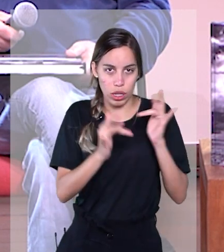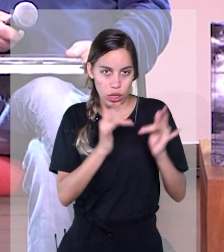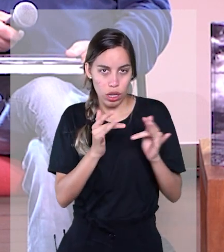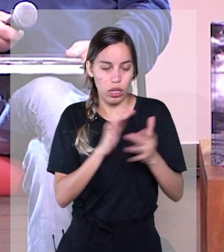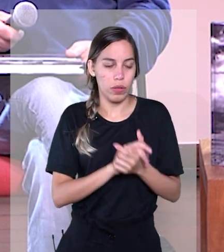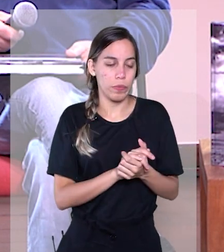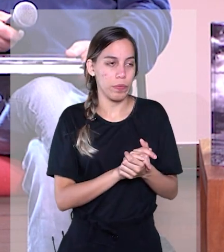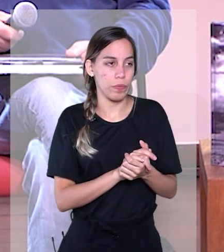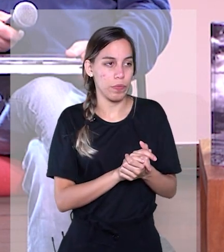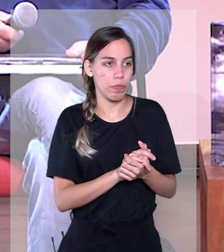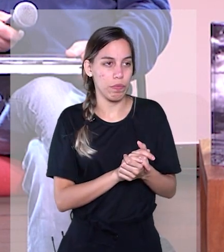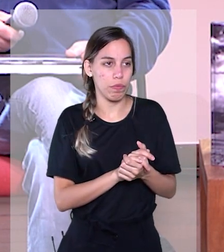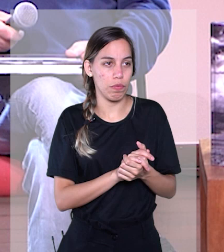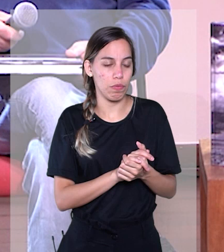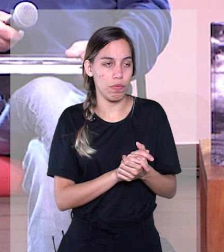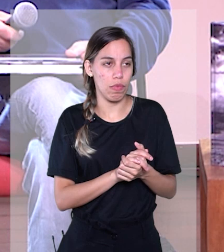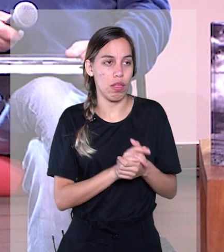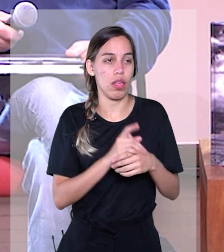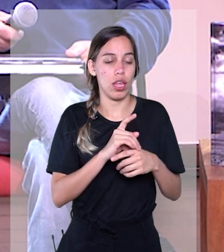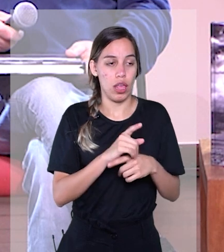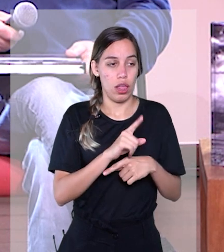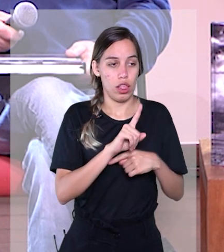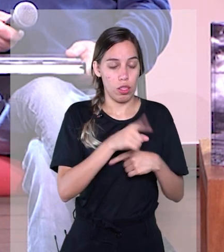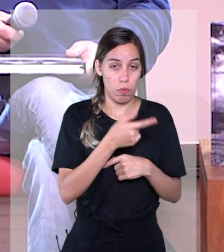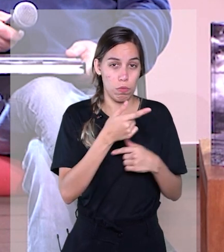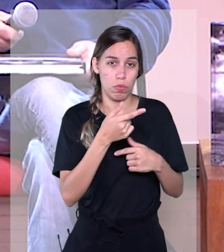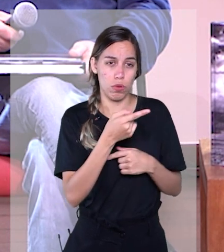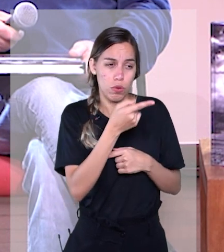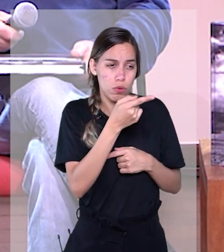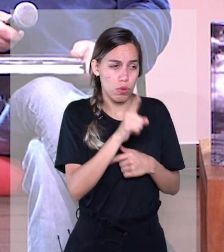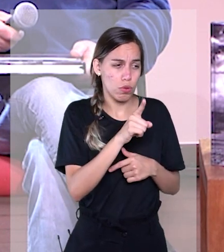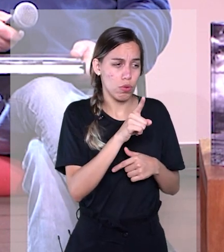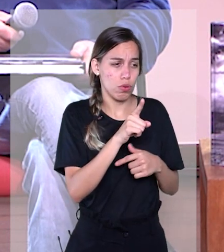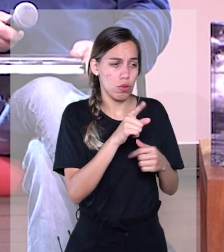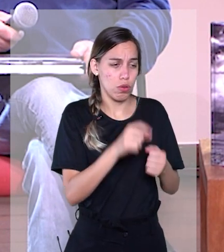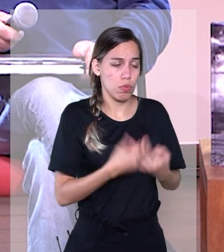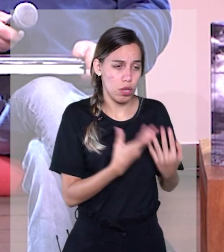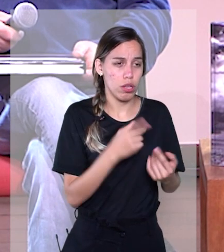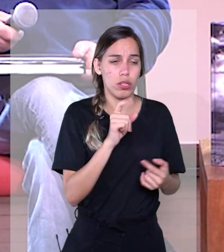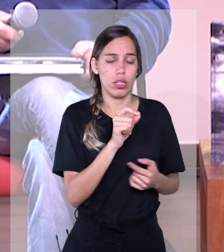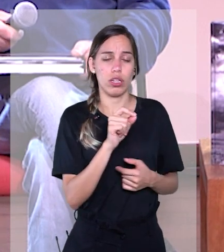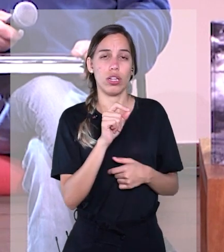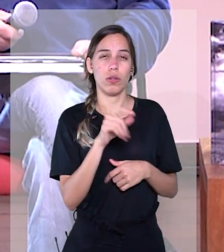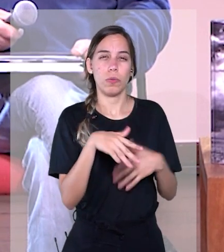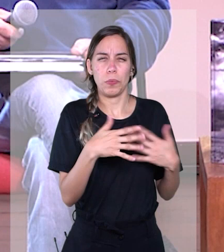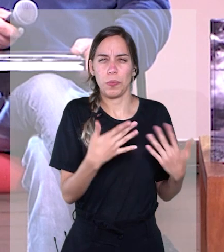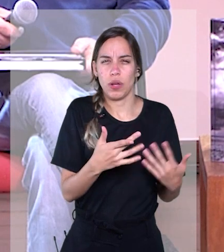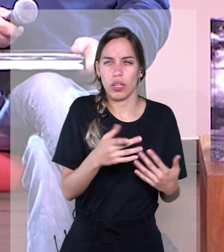que acontecem. E depois acaba mesmo na terceira idade já, né? Uns poemas mais